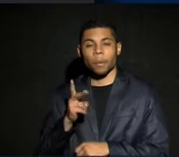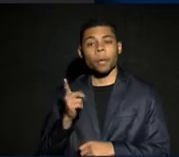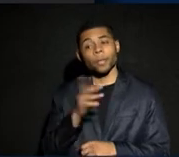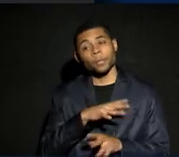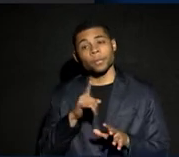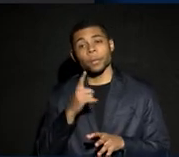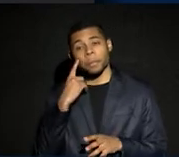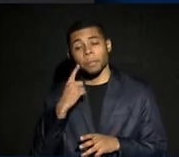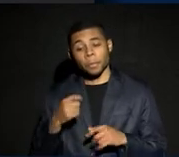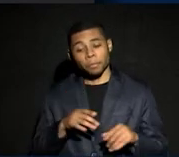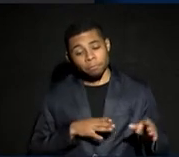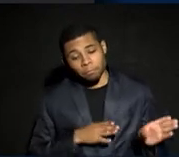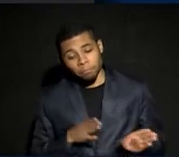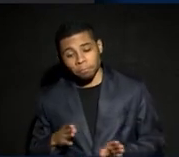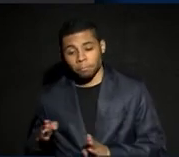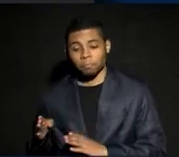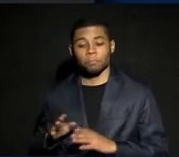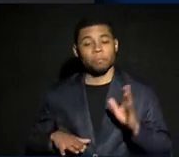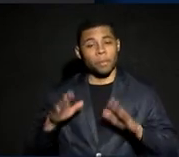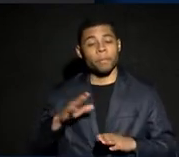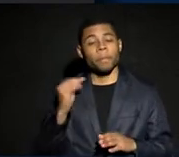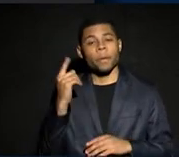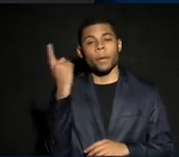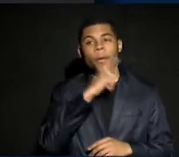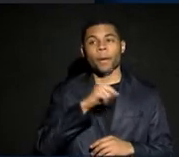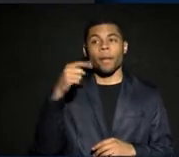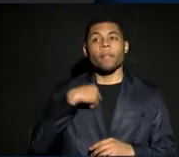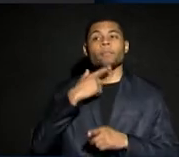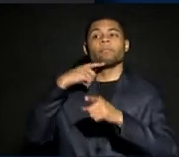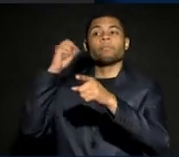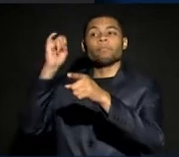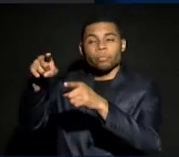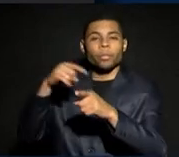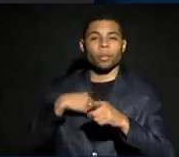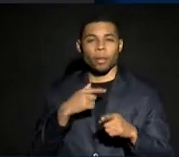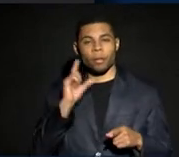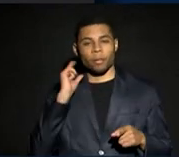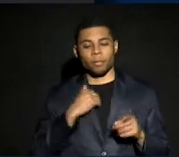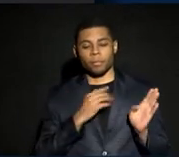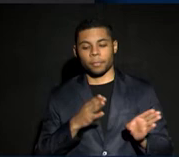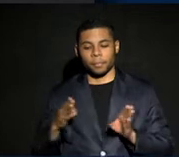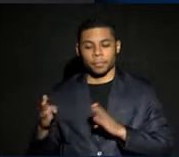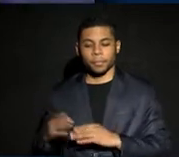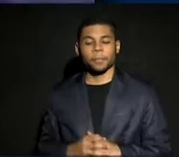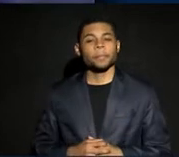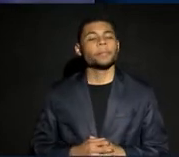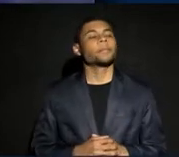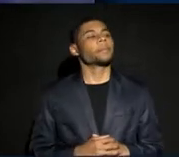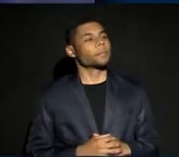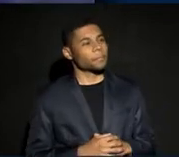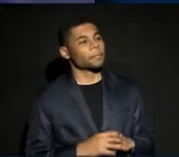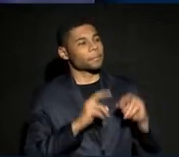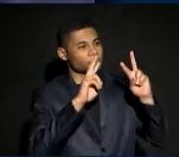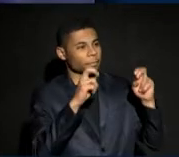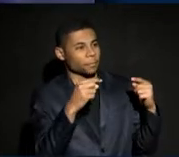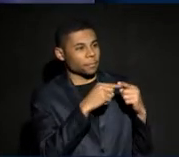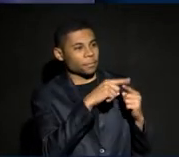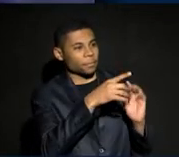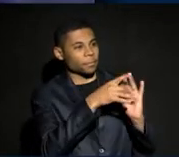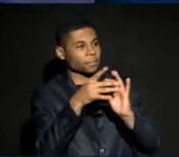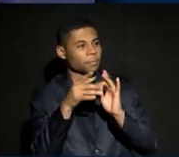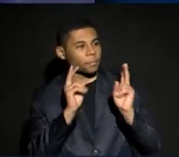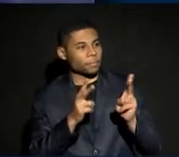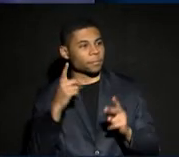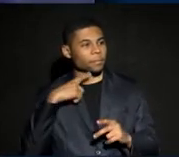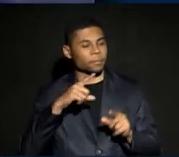que você precisa organizar para fomentar aquele mercado. Um debate nesse contexto, um debate sempre muito acalorado